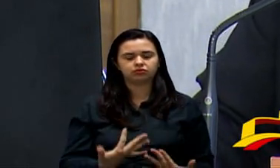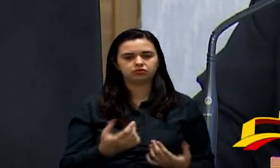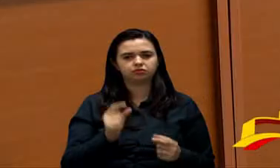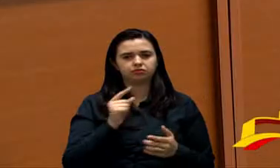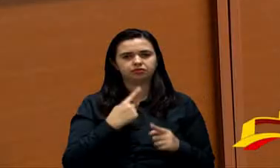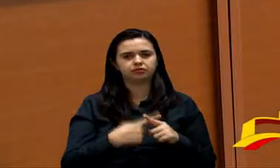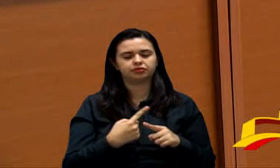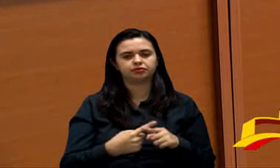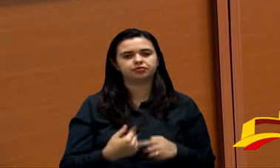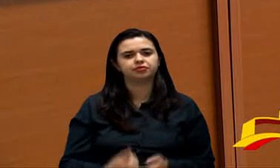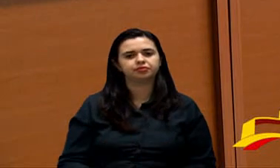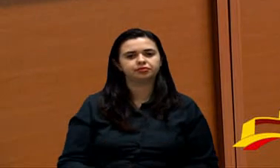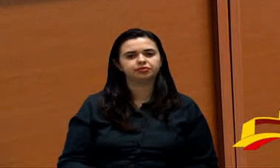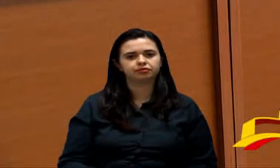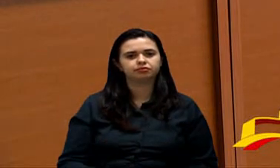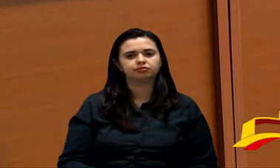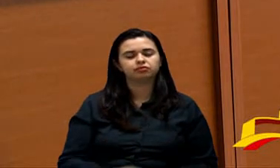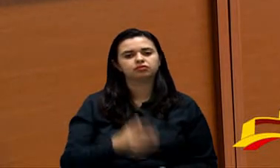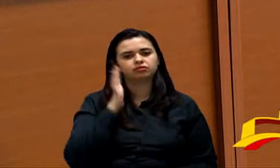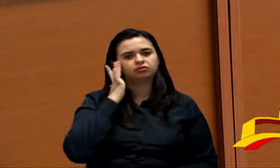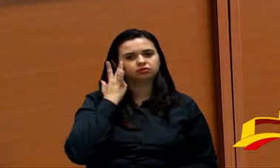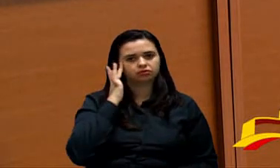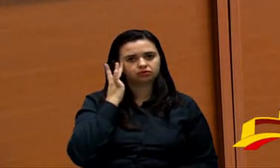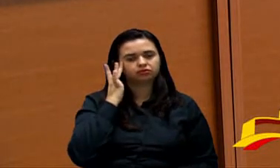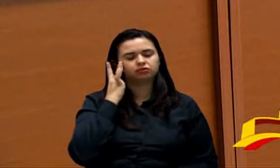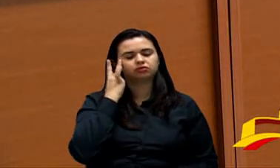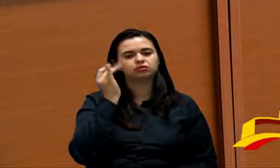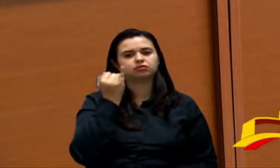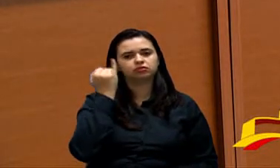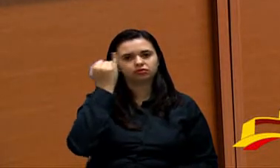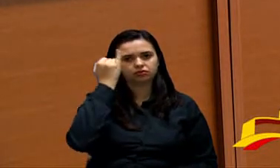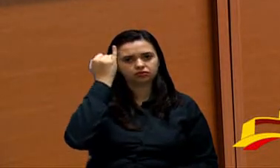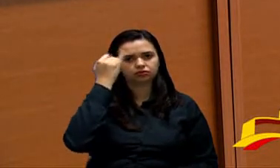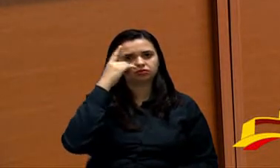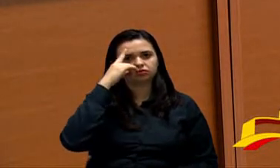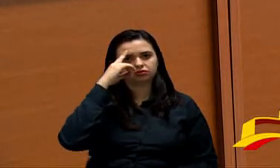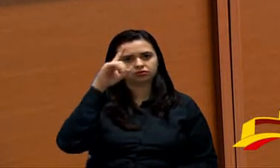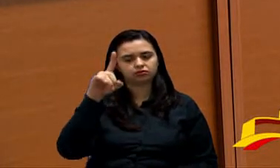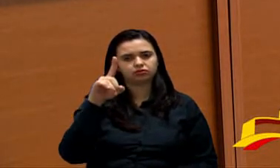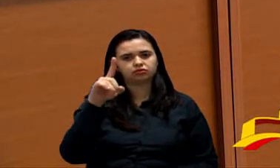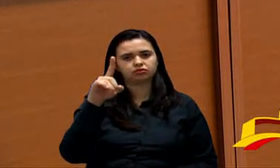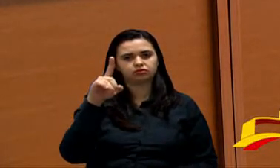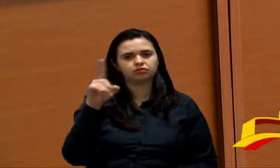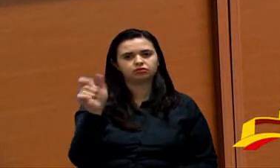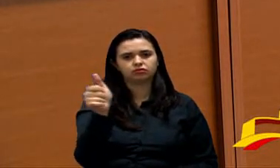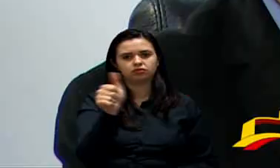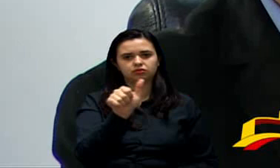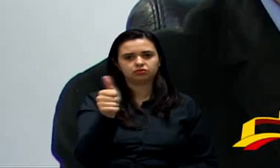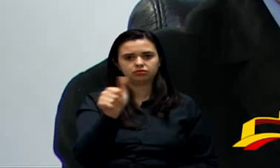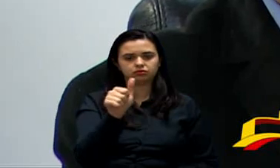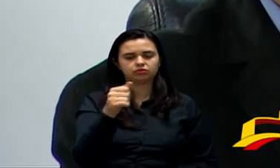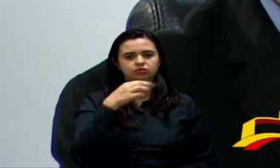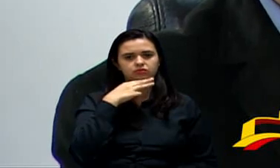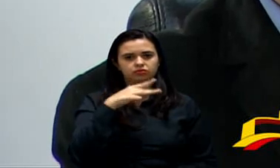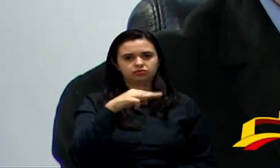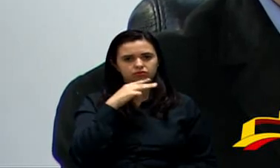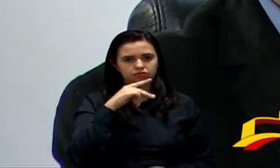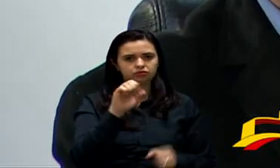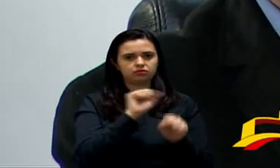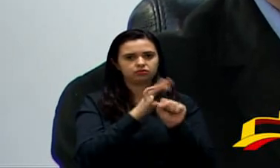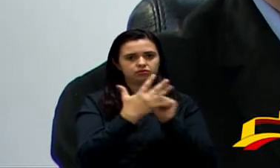importante... essa data do dia 11 de março, que é onde começou a pandemia, por ações importantes da saúde de Sorocaba. Sorocaba,